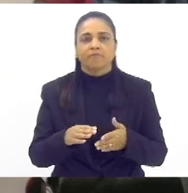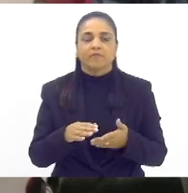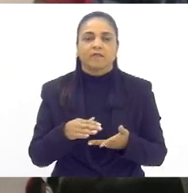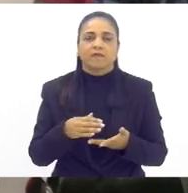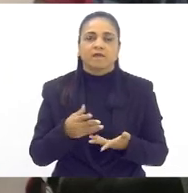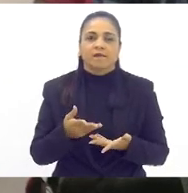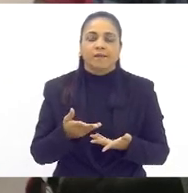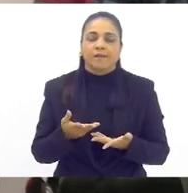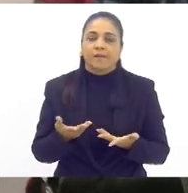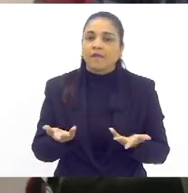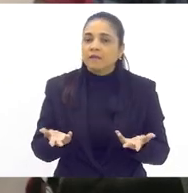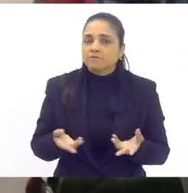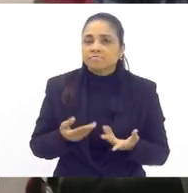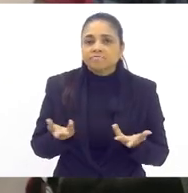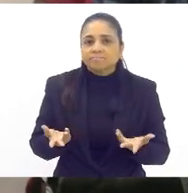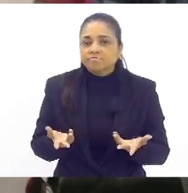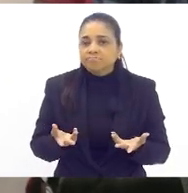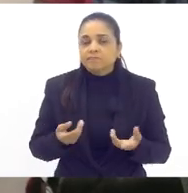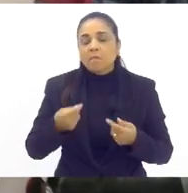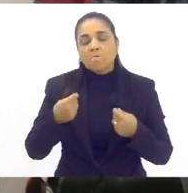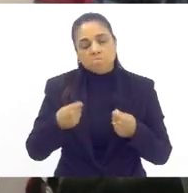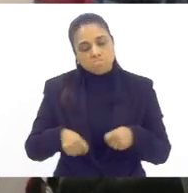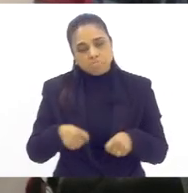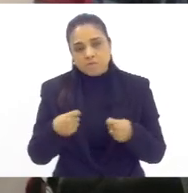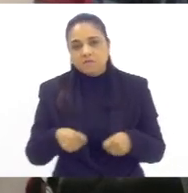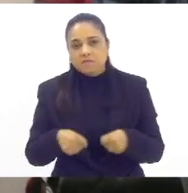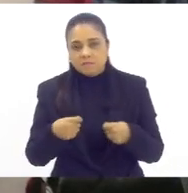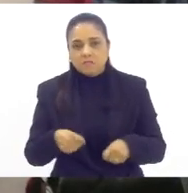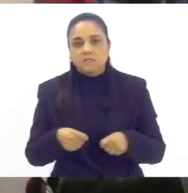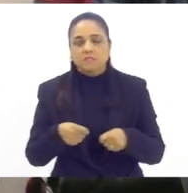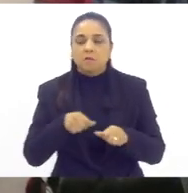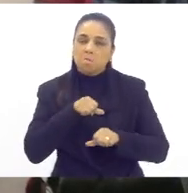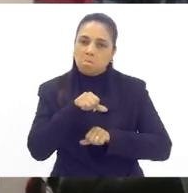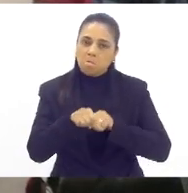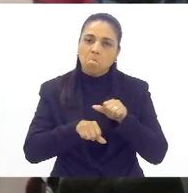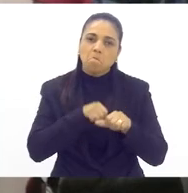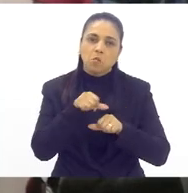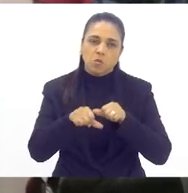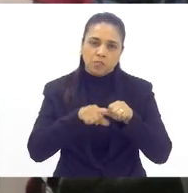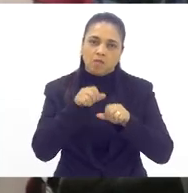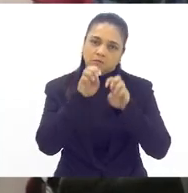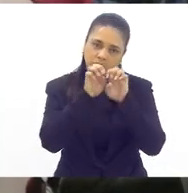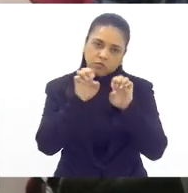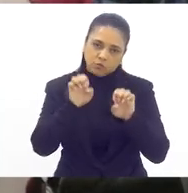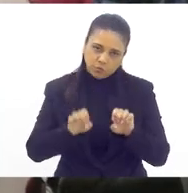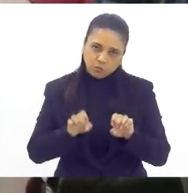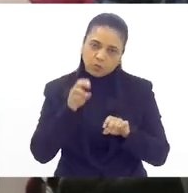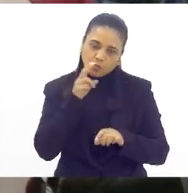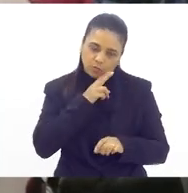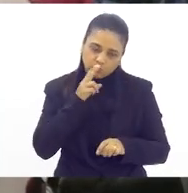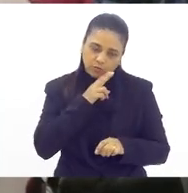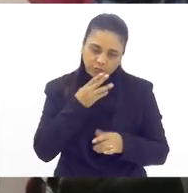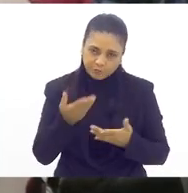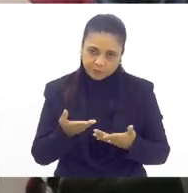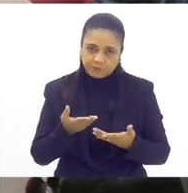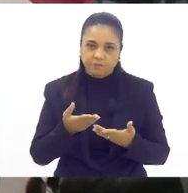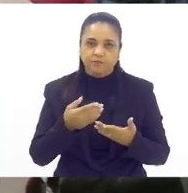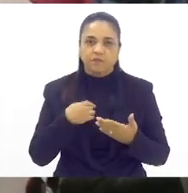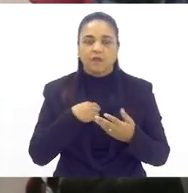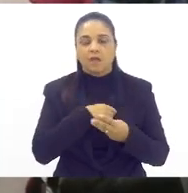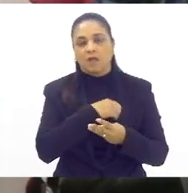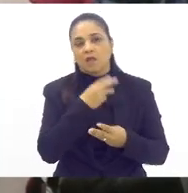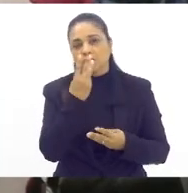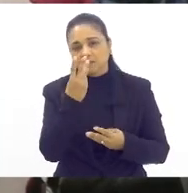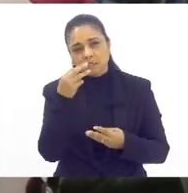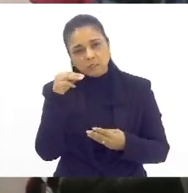E precisa ser alterado com urgência eu gostaria desses